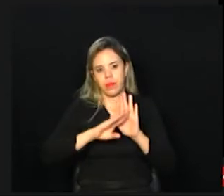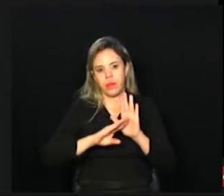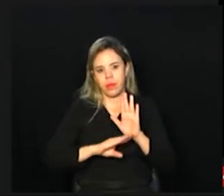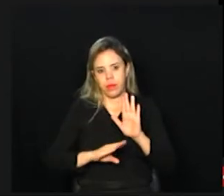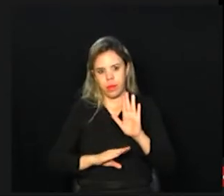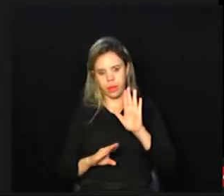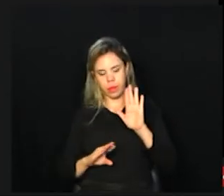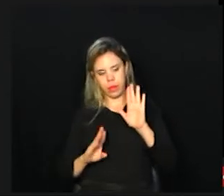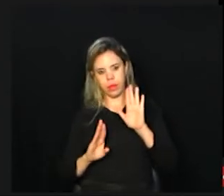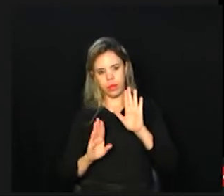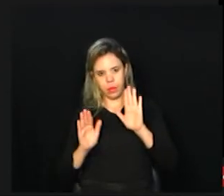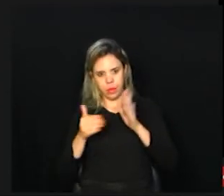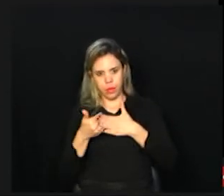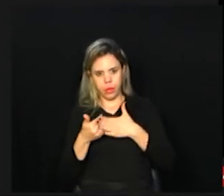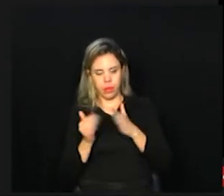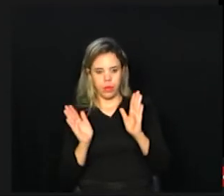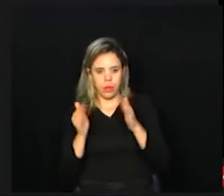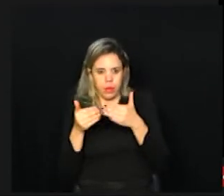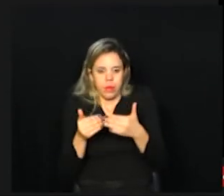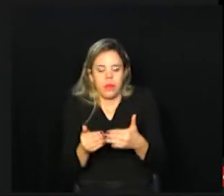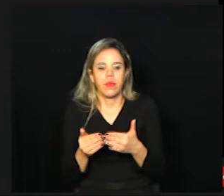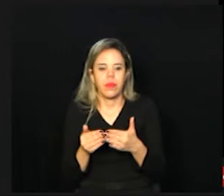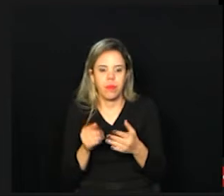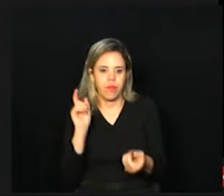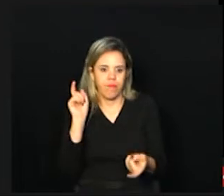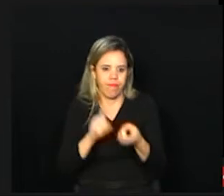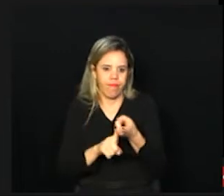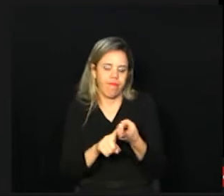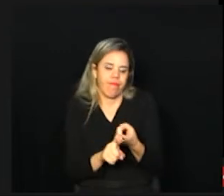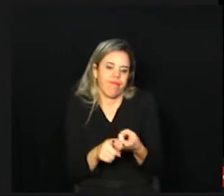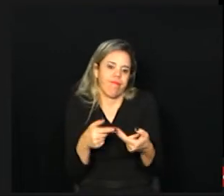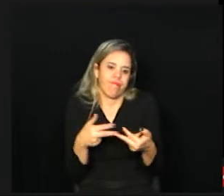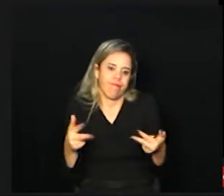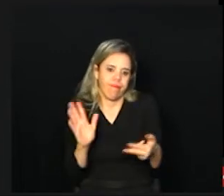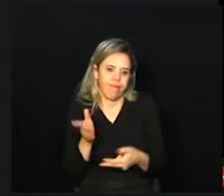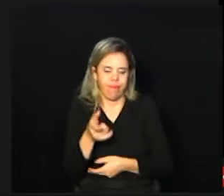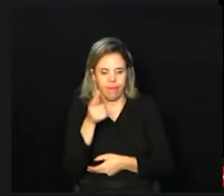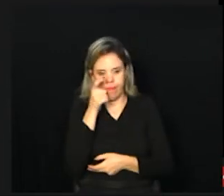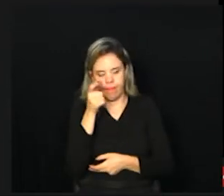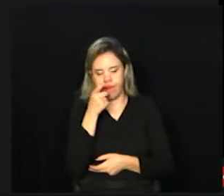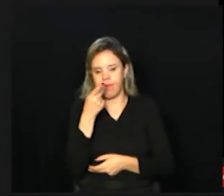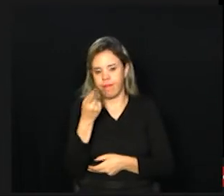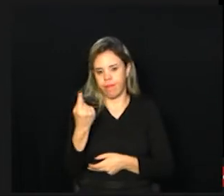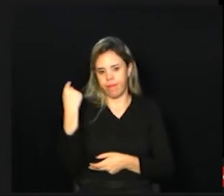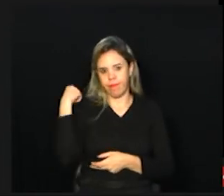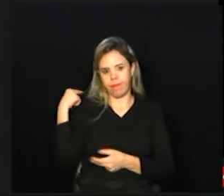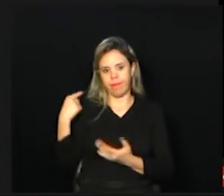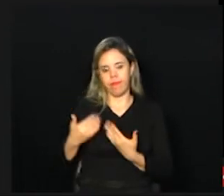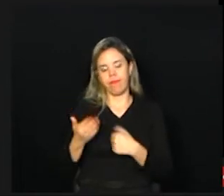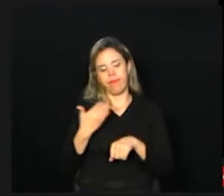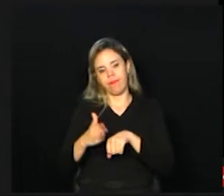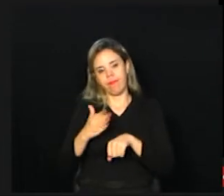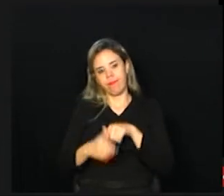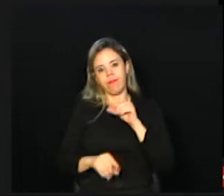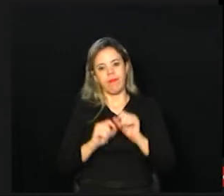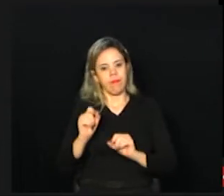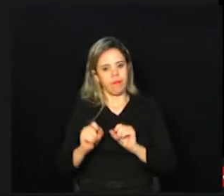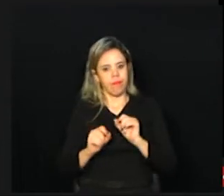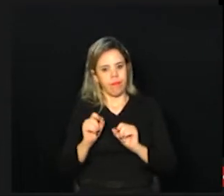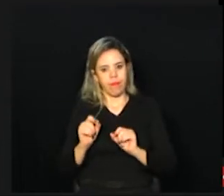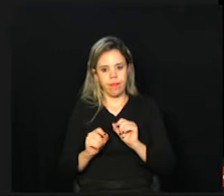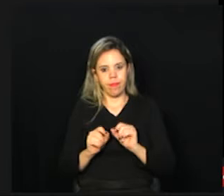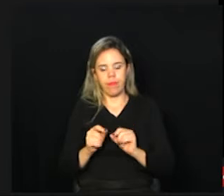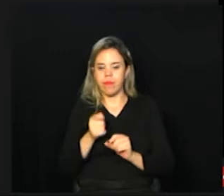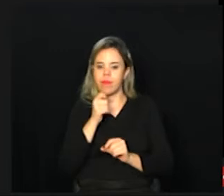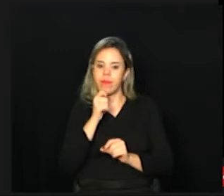regime fechado, de punibilizações, como nós já havíamos dito anteriormente, na prática ainda